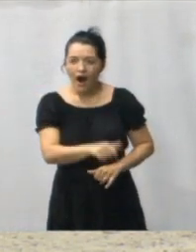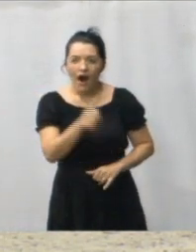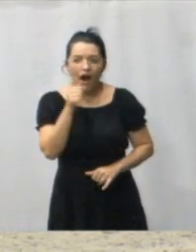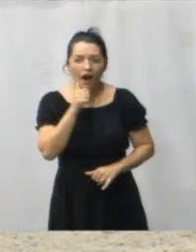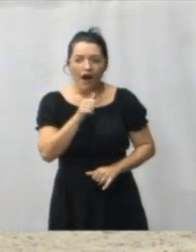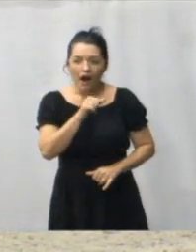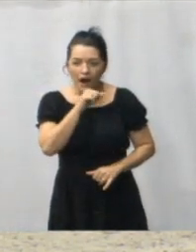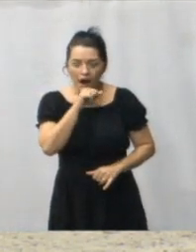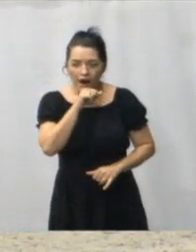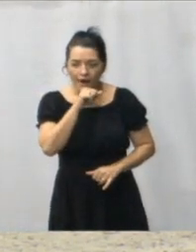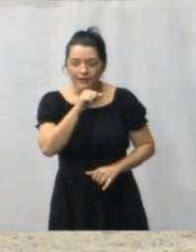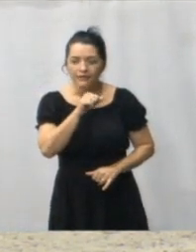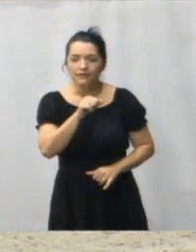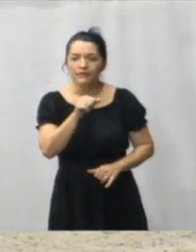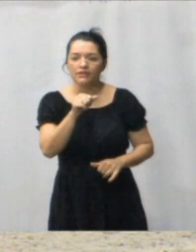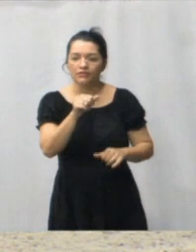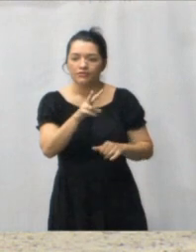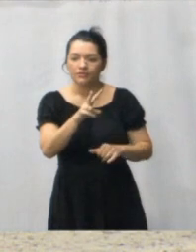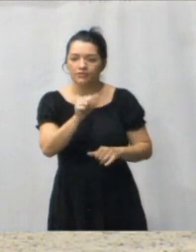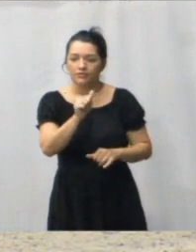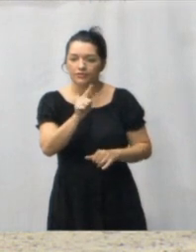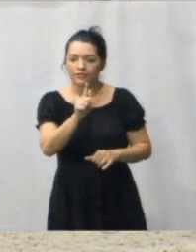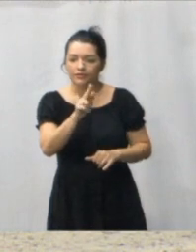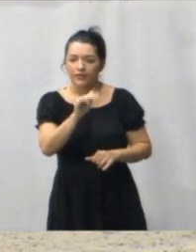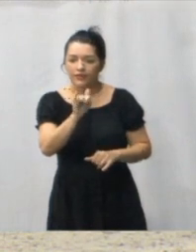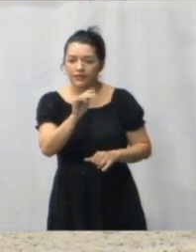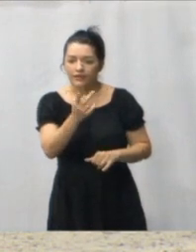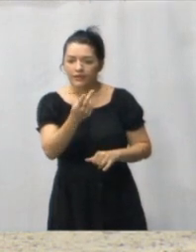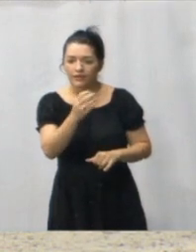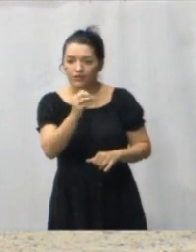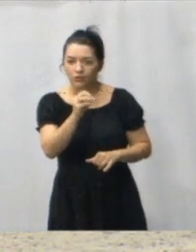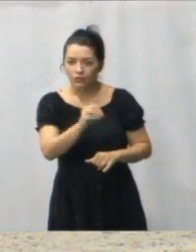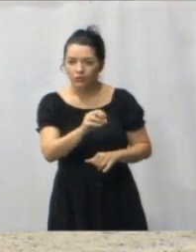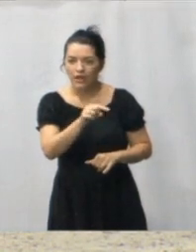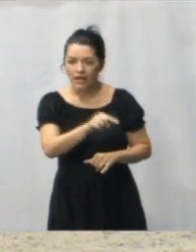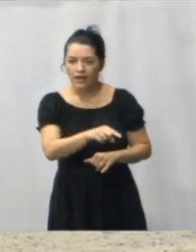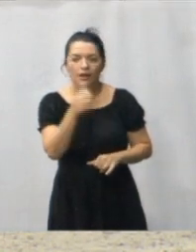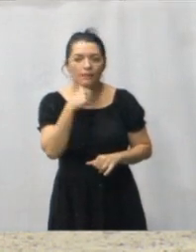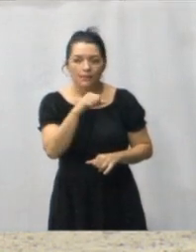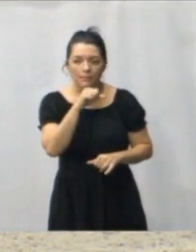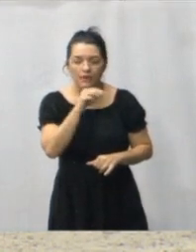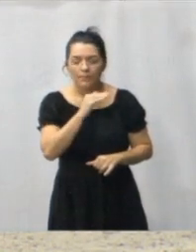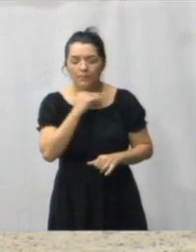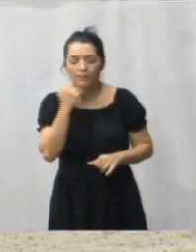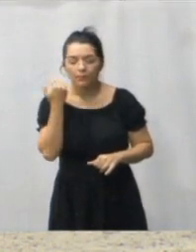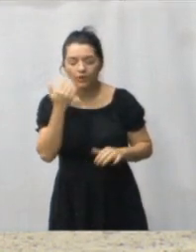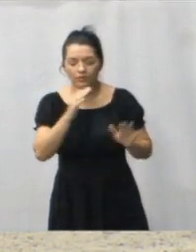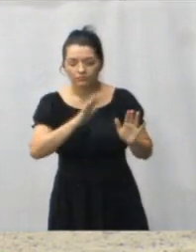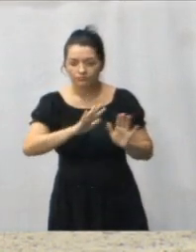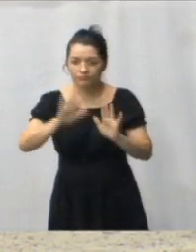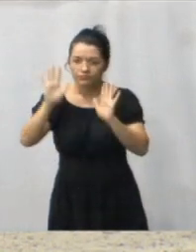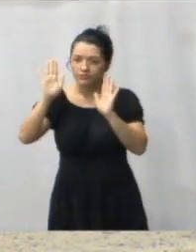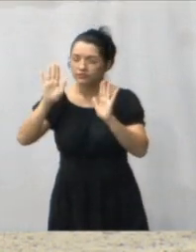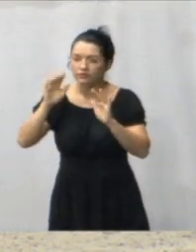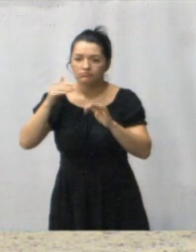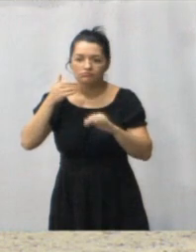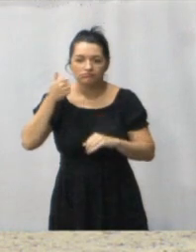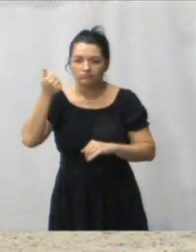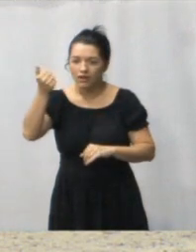conhece o Vaguinho lá. Então a mãe dele partiu para uma melhor. Vaguinho é irmão do.